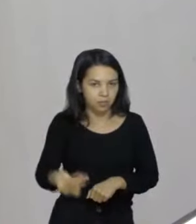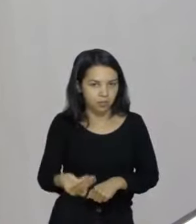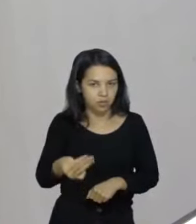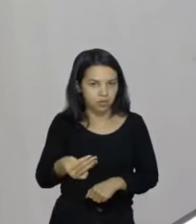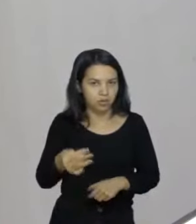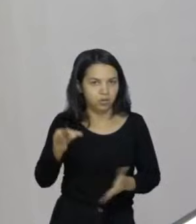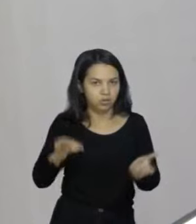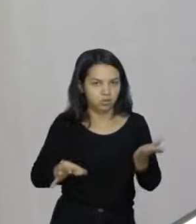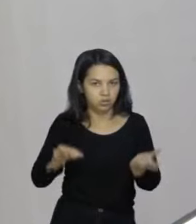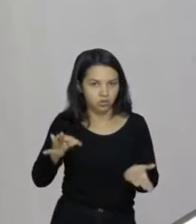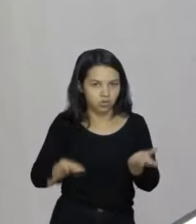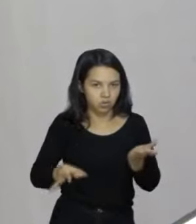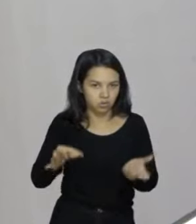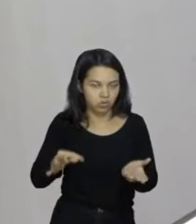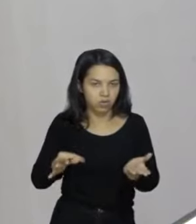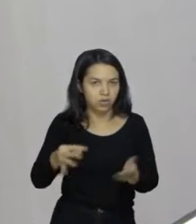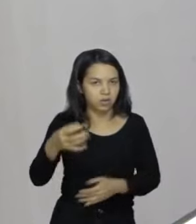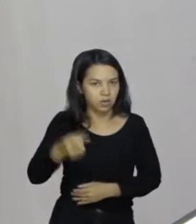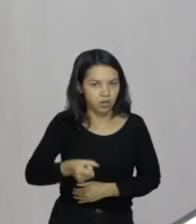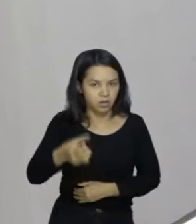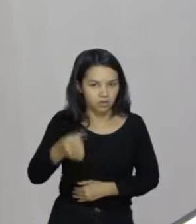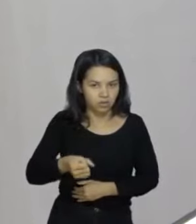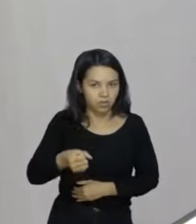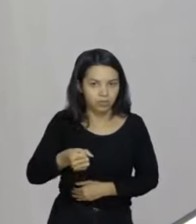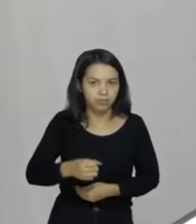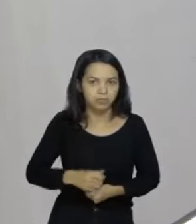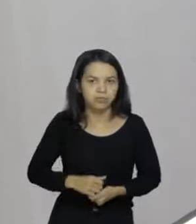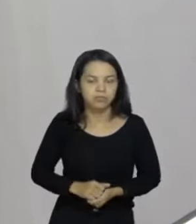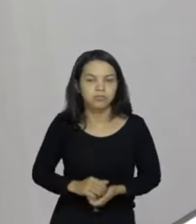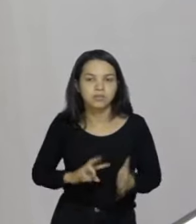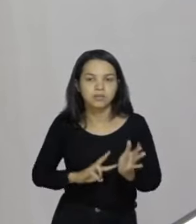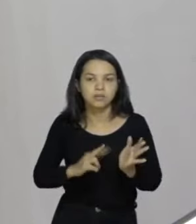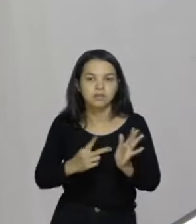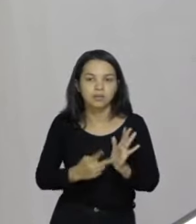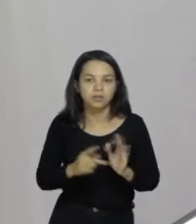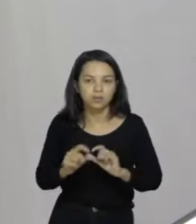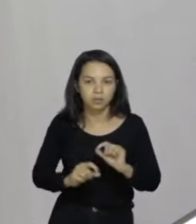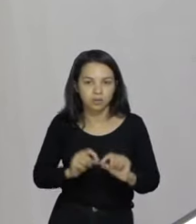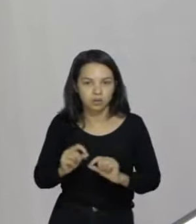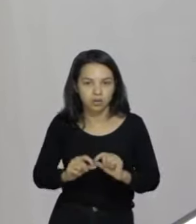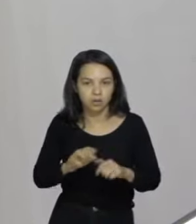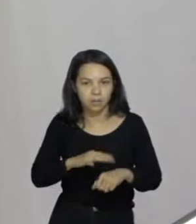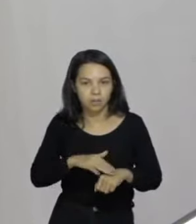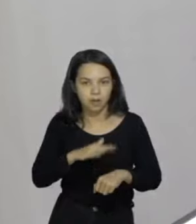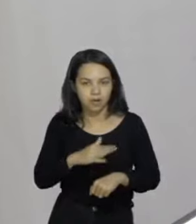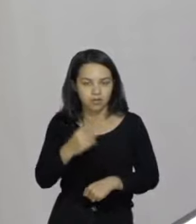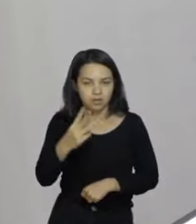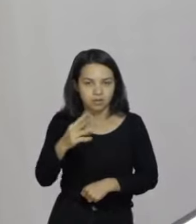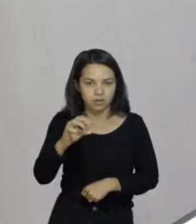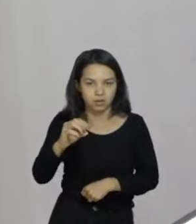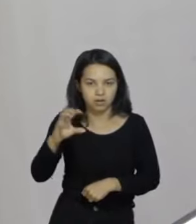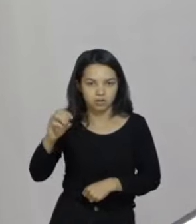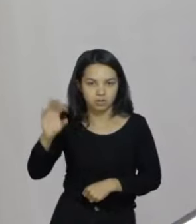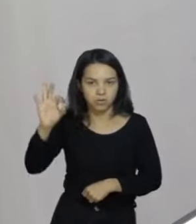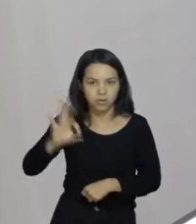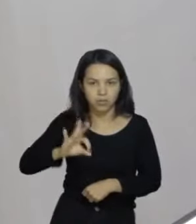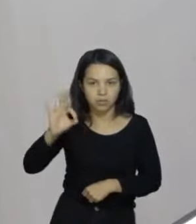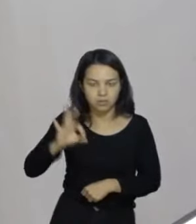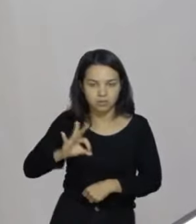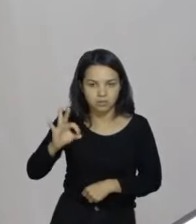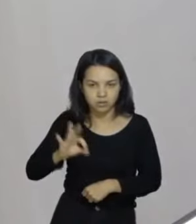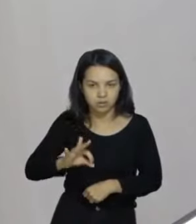toneladas de leite isso significa mais de 300% na proporção do ano passado